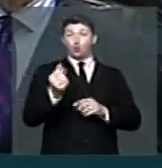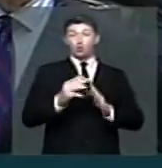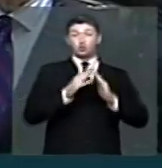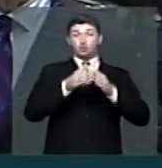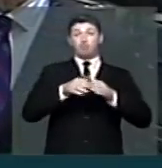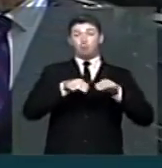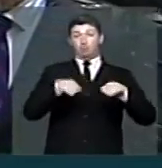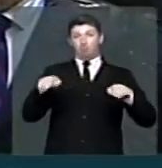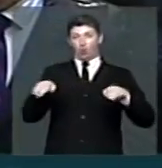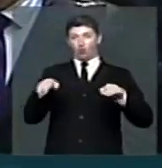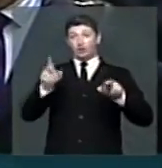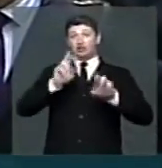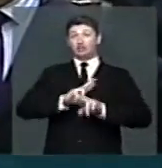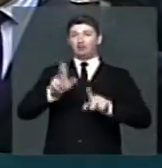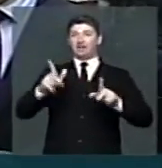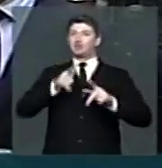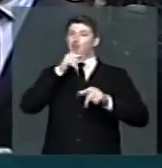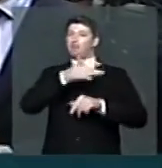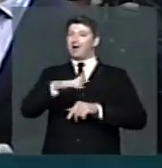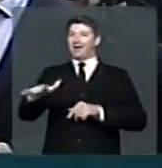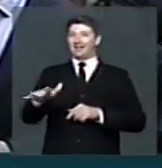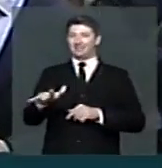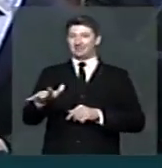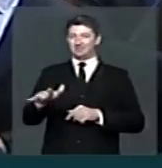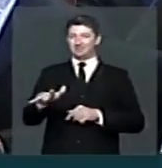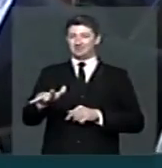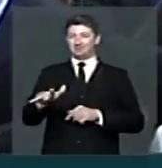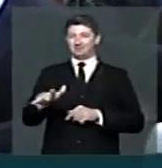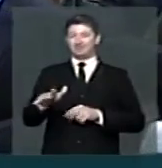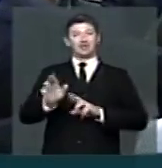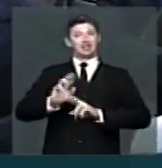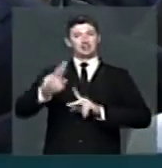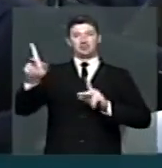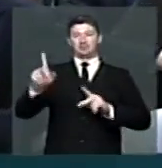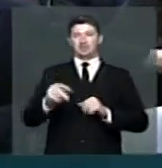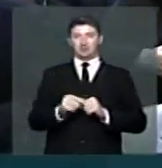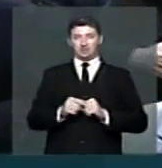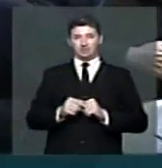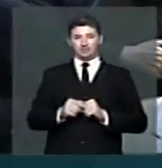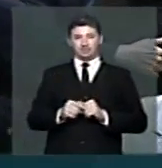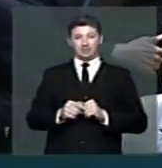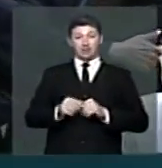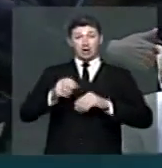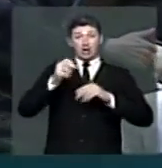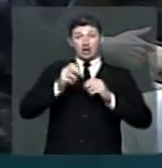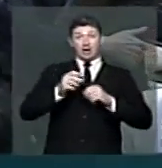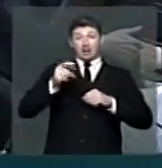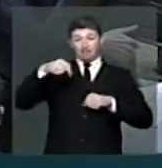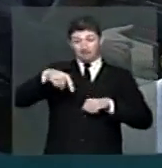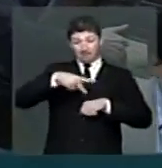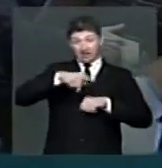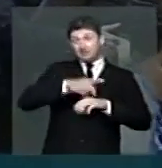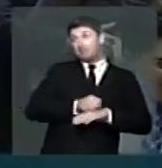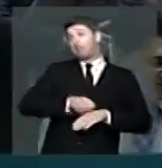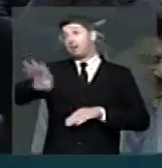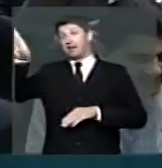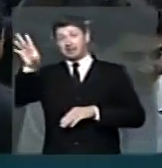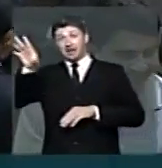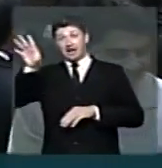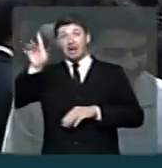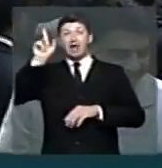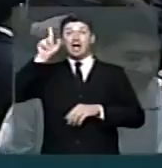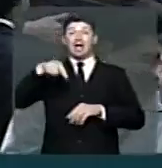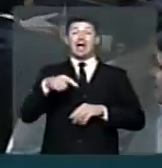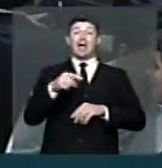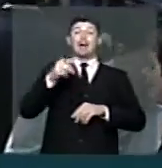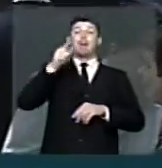marítimo. Acha que o custo de exportador é custo portuário, quando não é, é custo marítimo. Quem contrata custo portuário, o operador